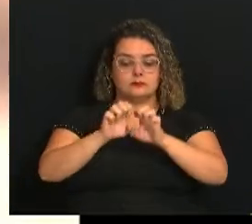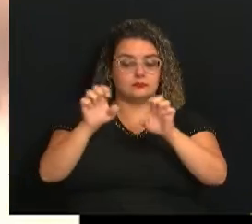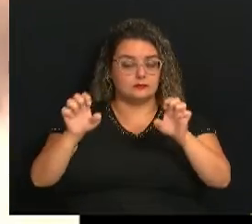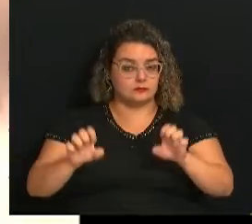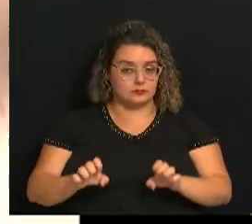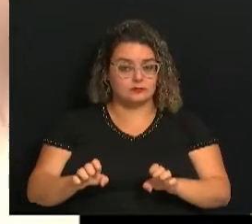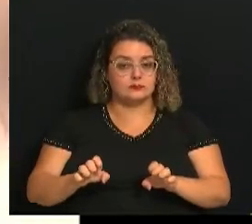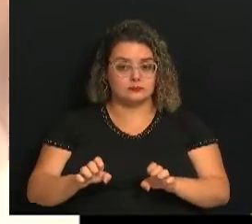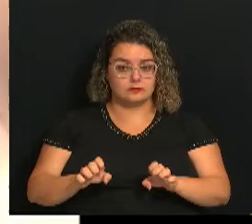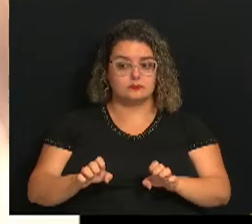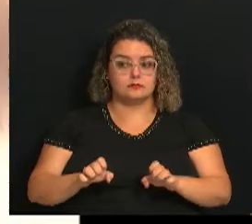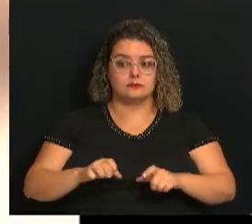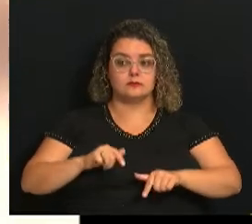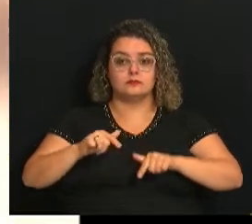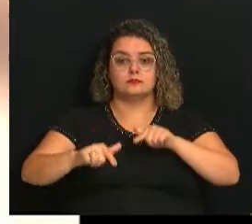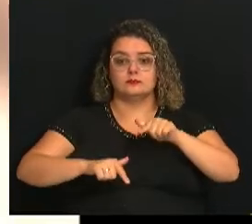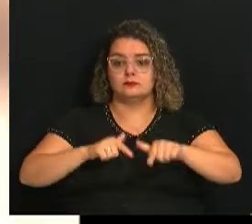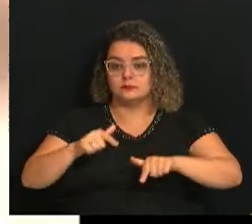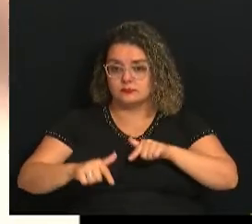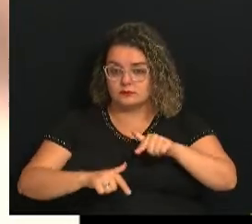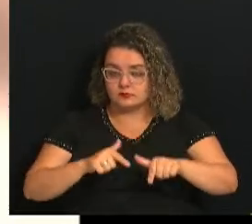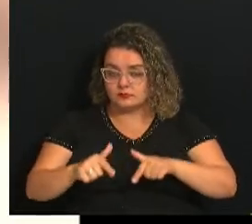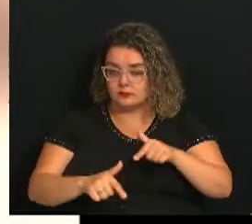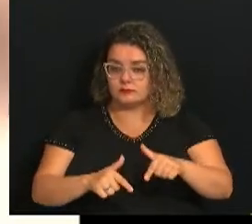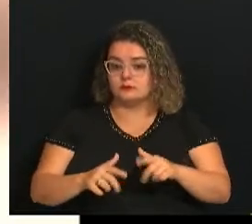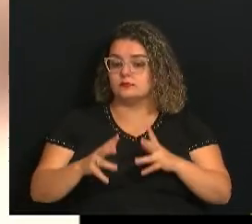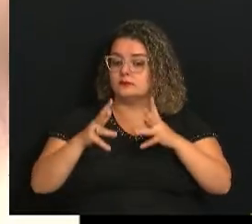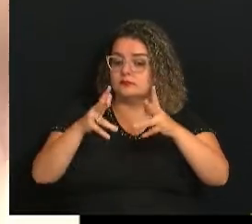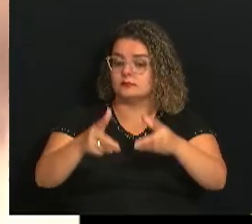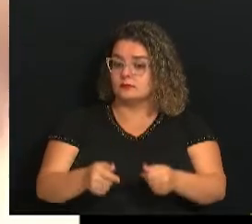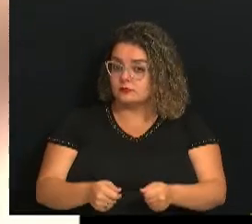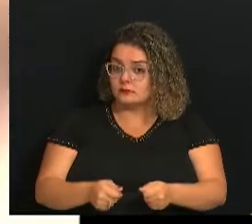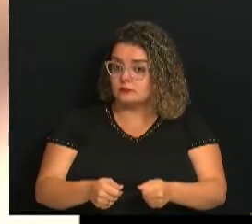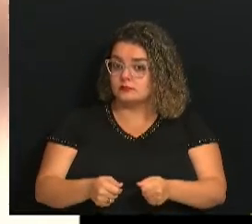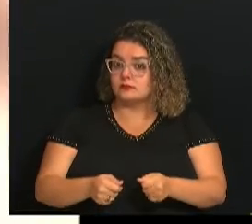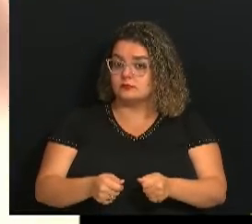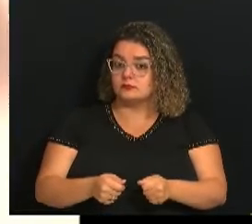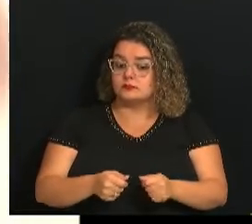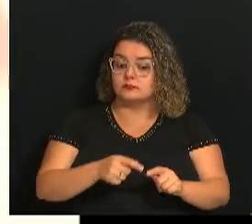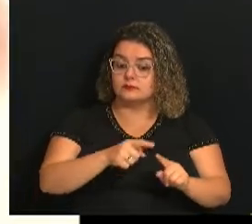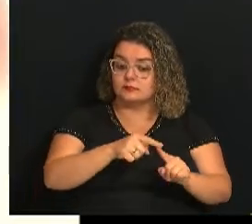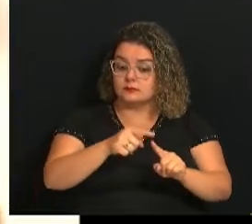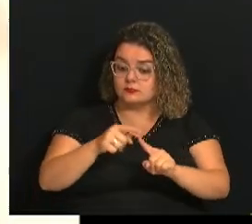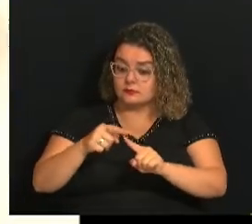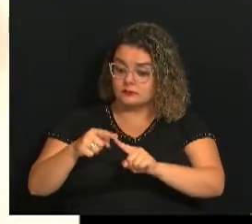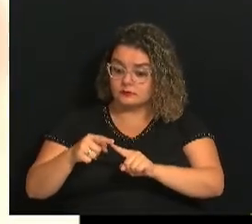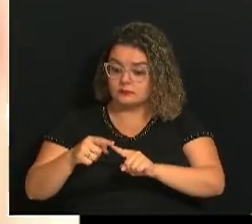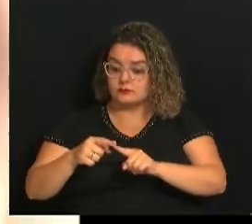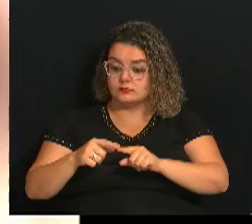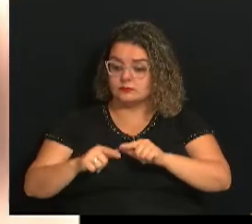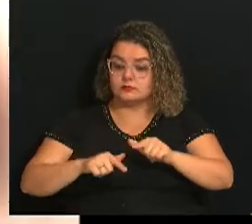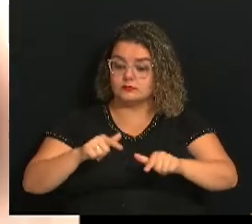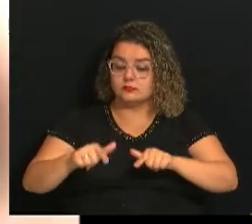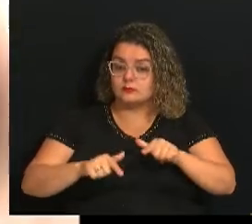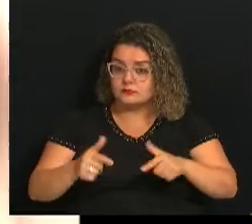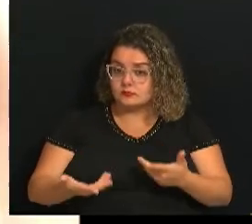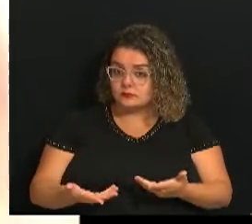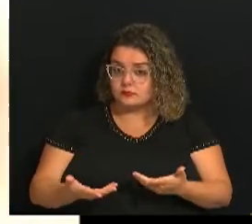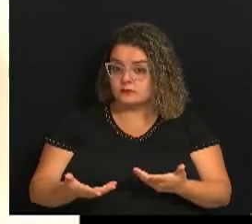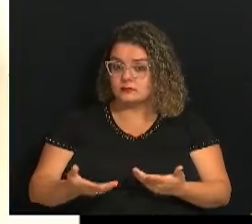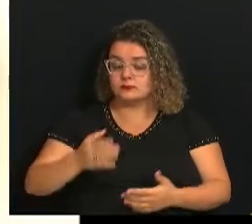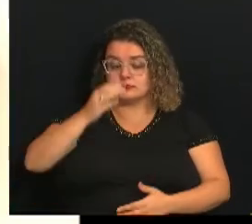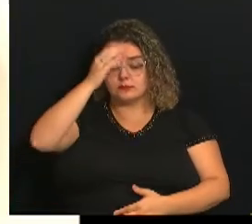de trabalhadores e de todas as condições de trabalho necessárias para que o